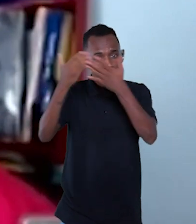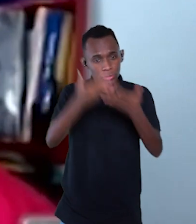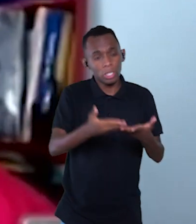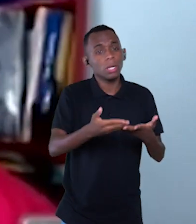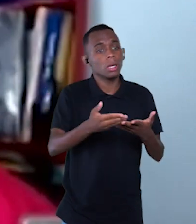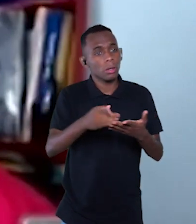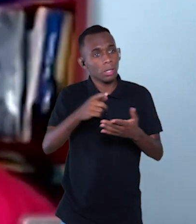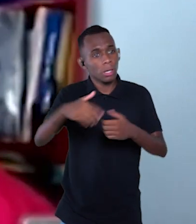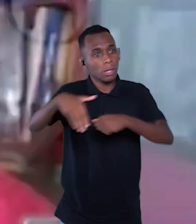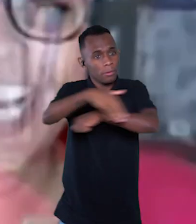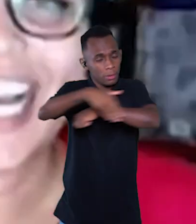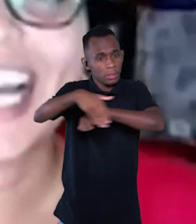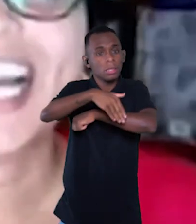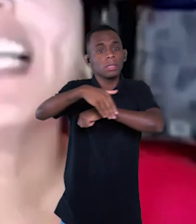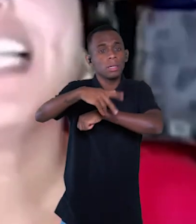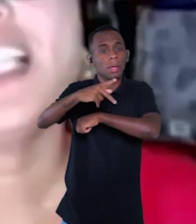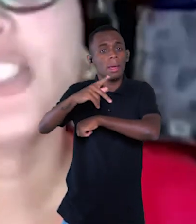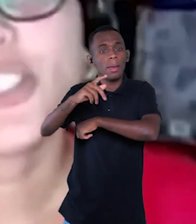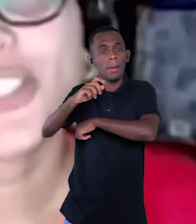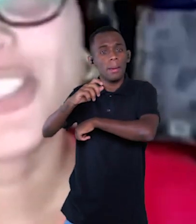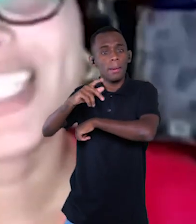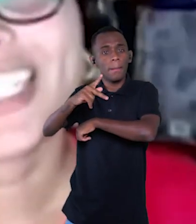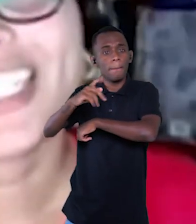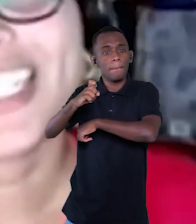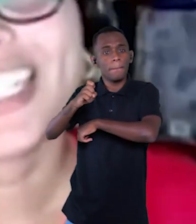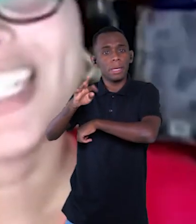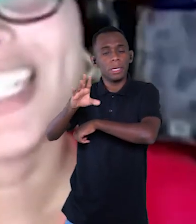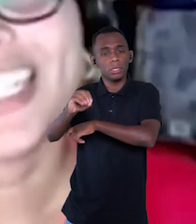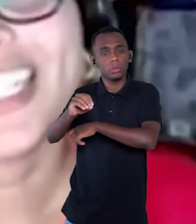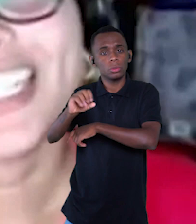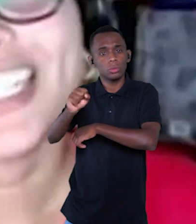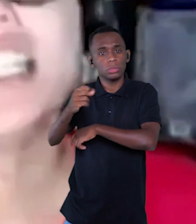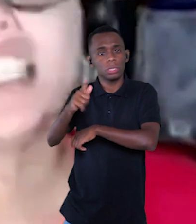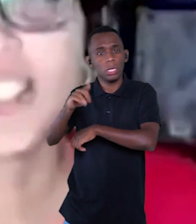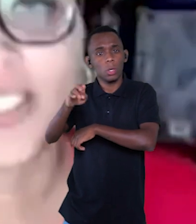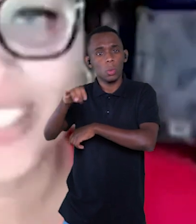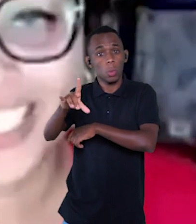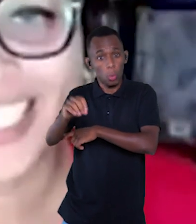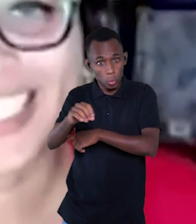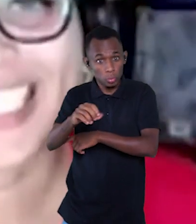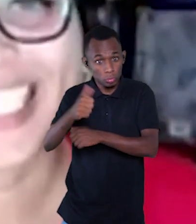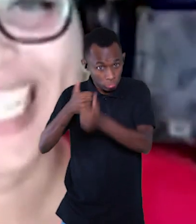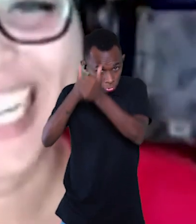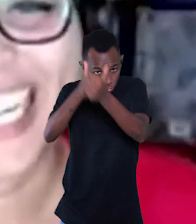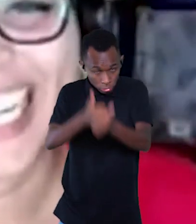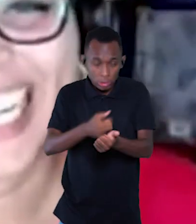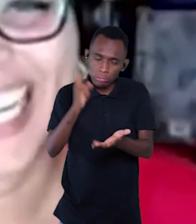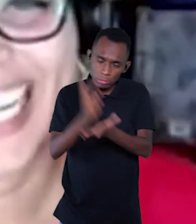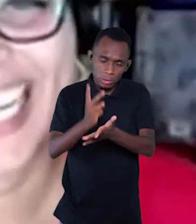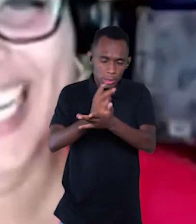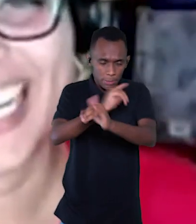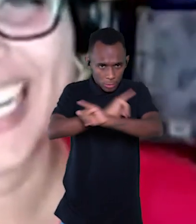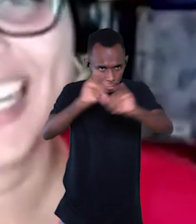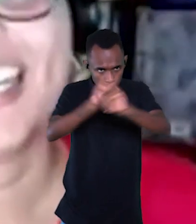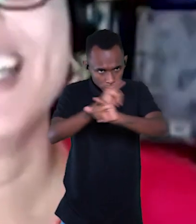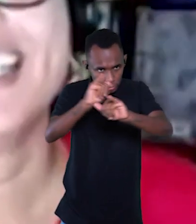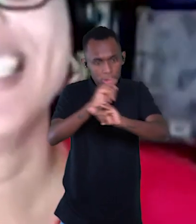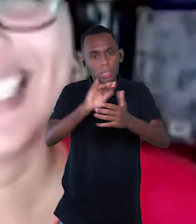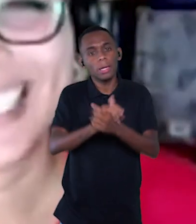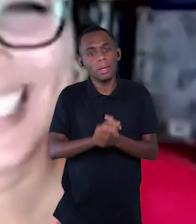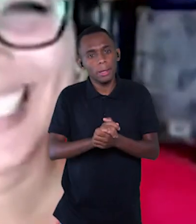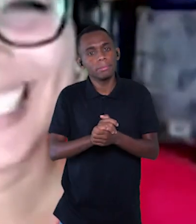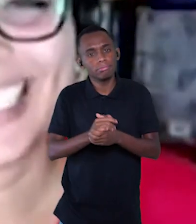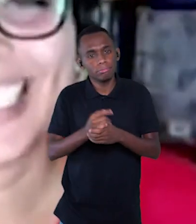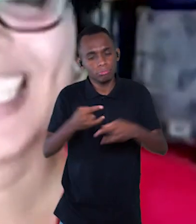na Avenida Pedro II, né? No bairro Jardim Montanhês. Quem segue a Júlia aí, ela anuncia sempre para a gente